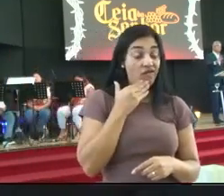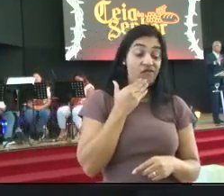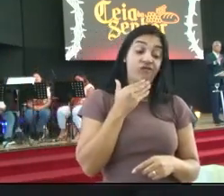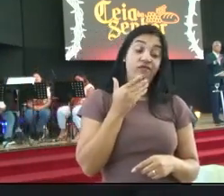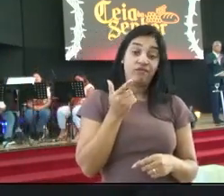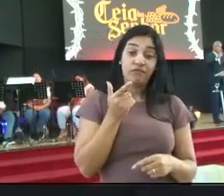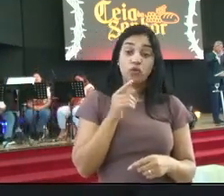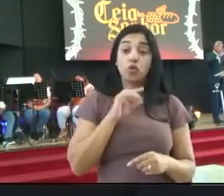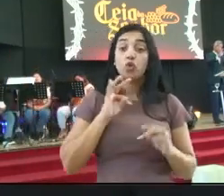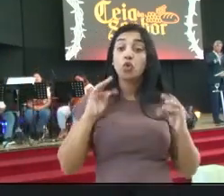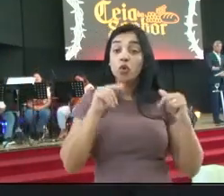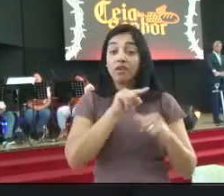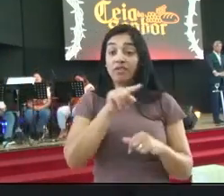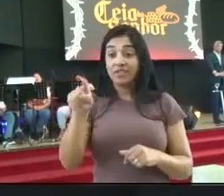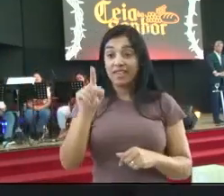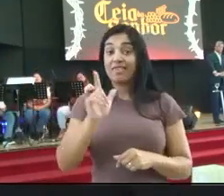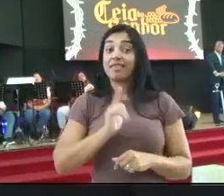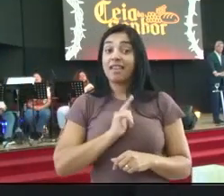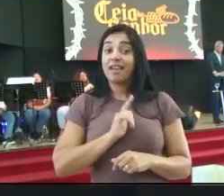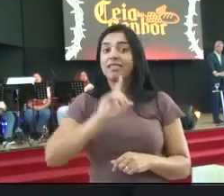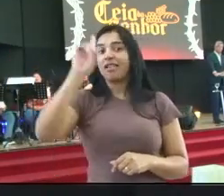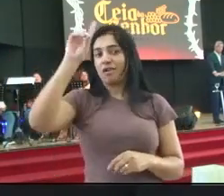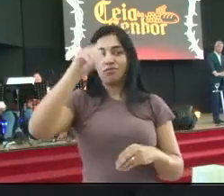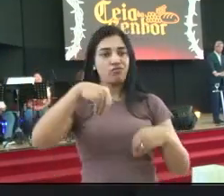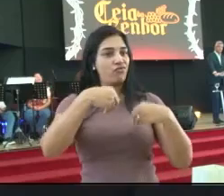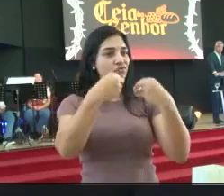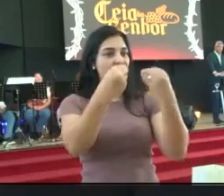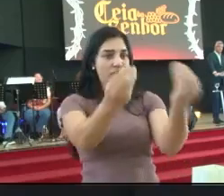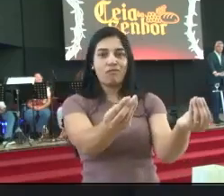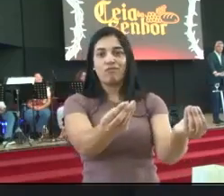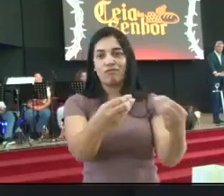Tudo que você tem foi Ele que te deu.